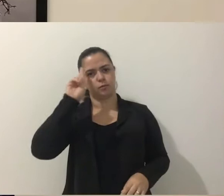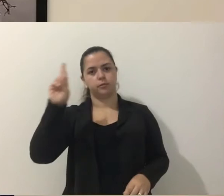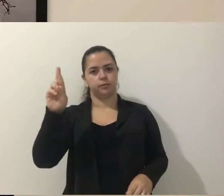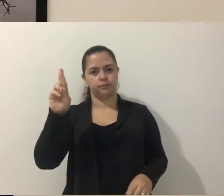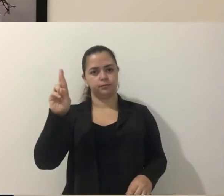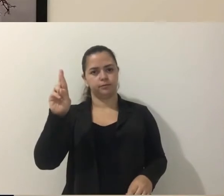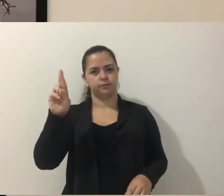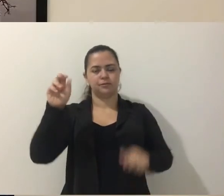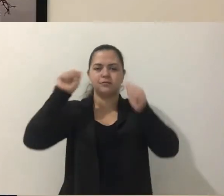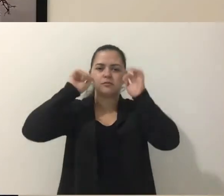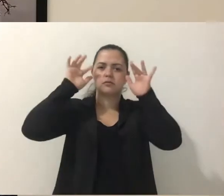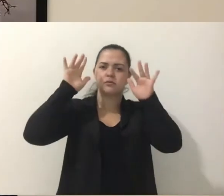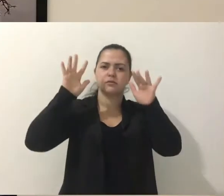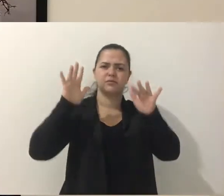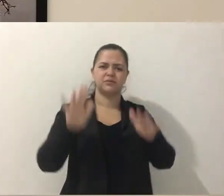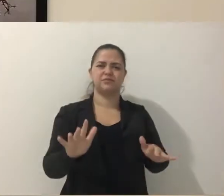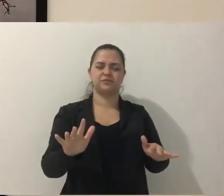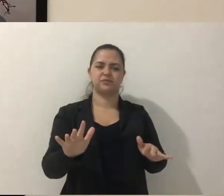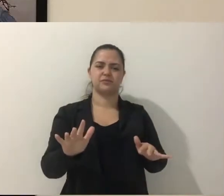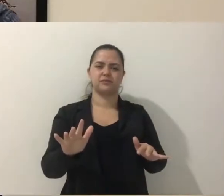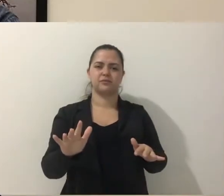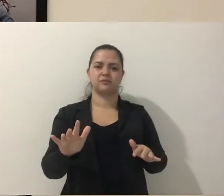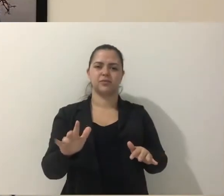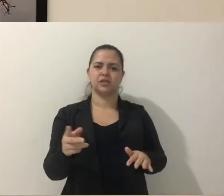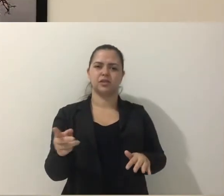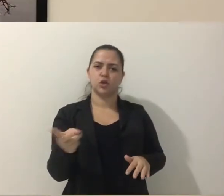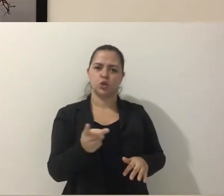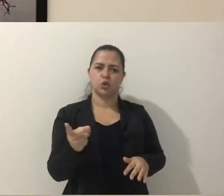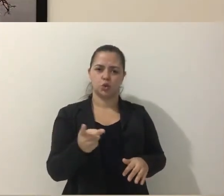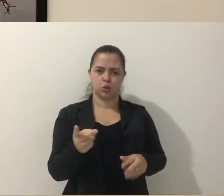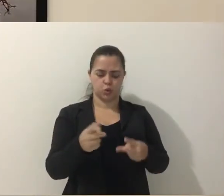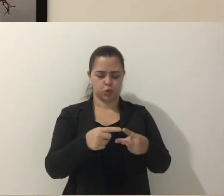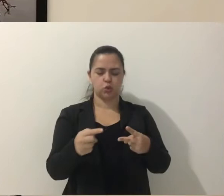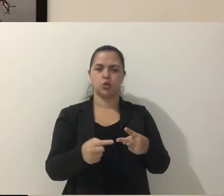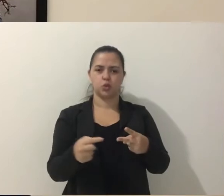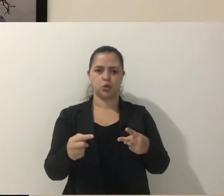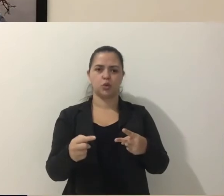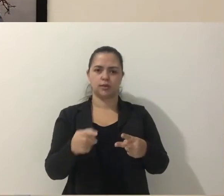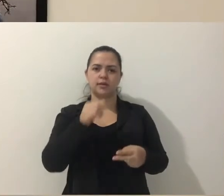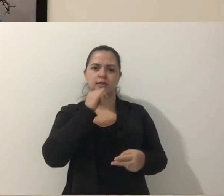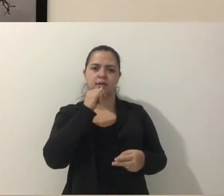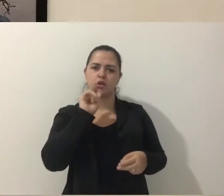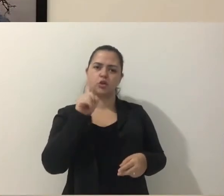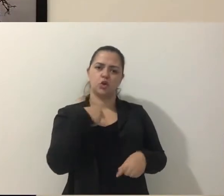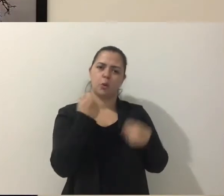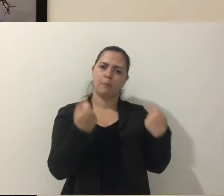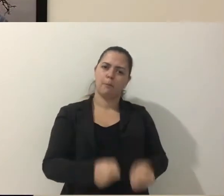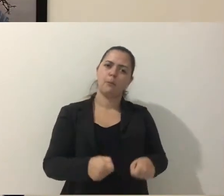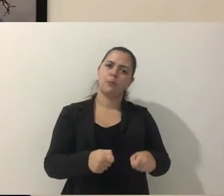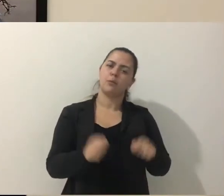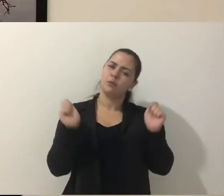abençoe. Que nesses dois exemplos, na sequência, a gente possa glorificar o nome do Senhor. Que eu e você